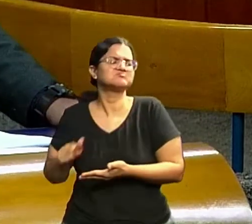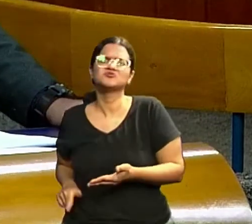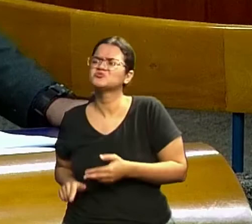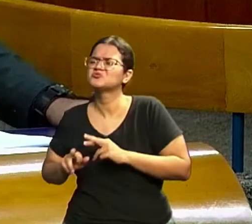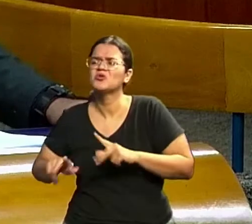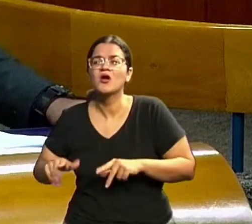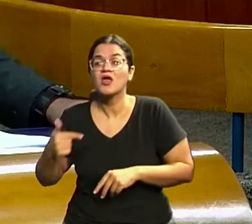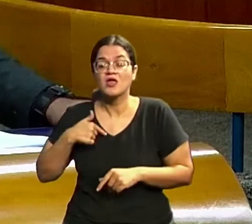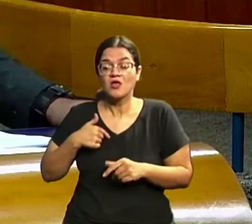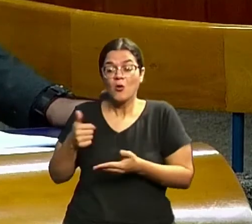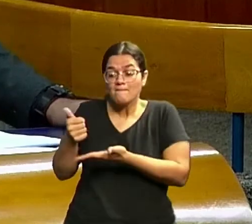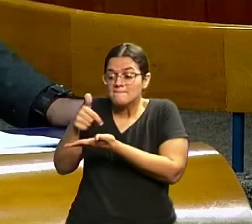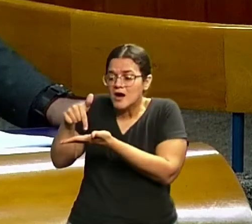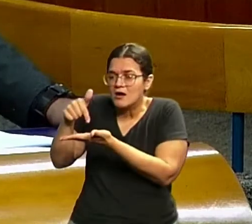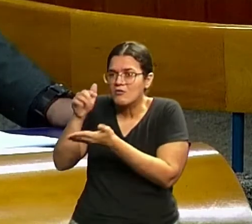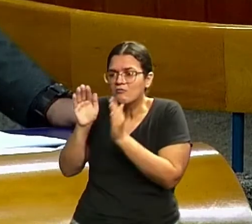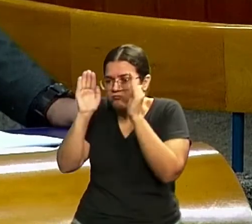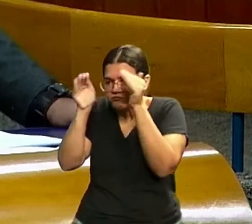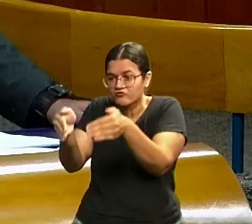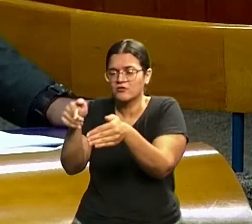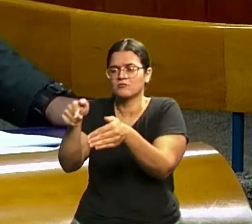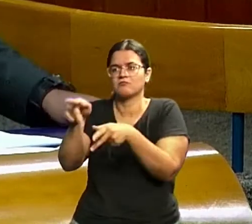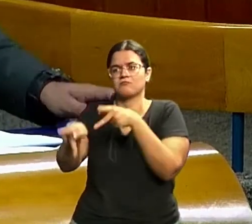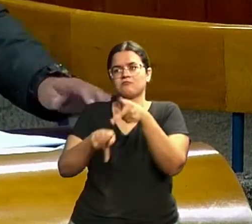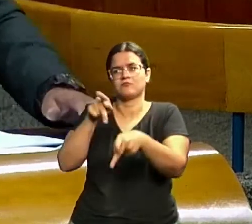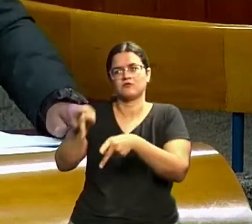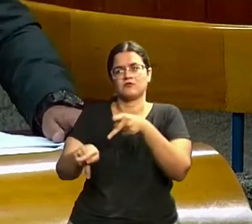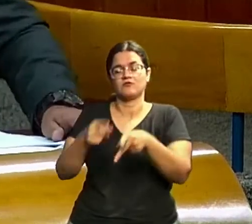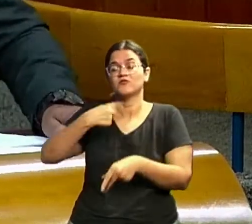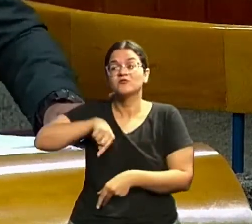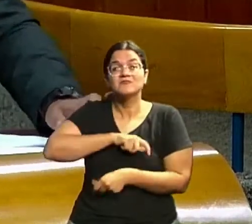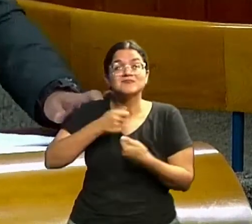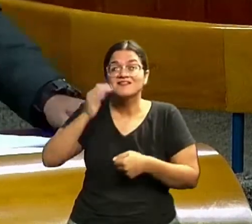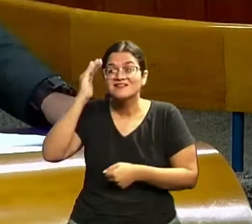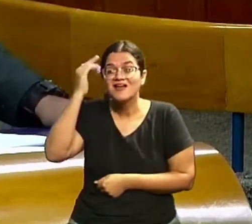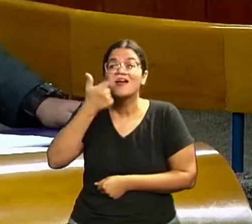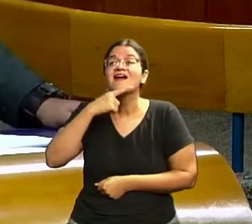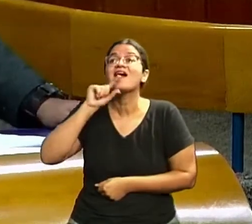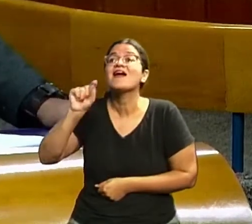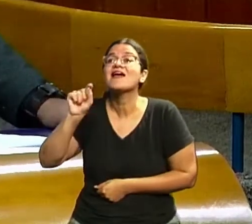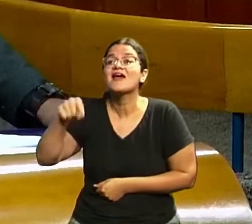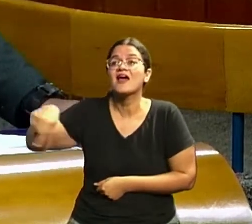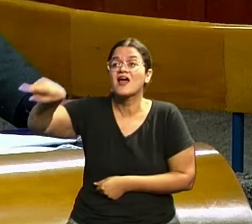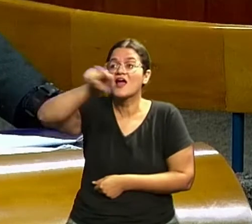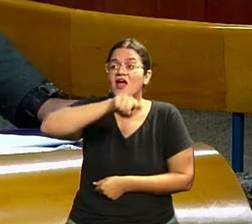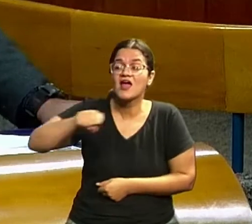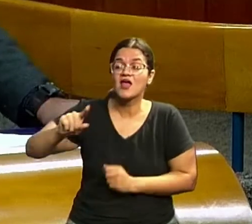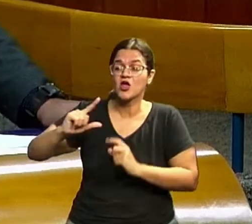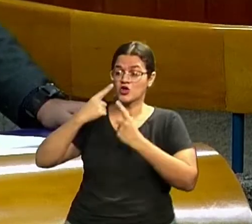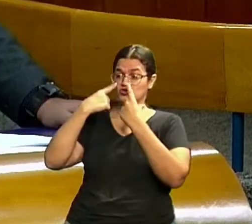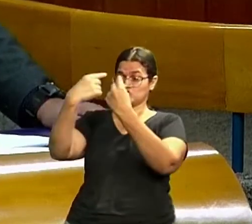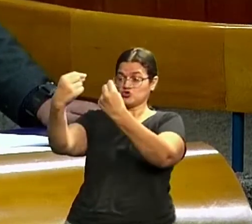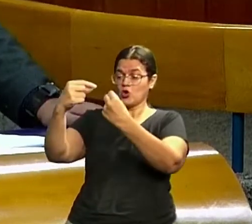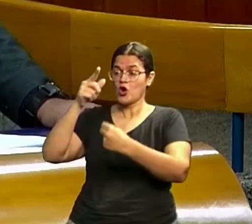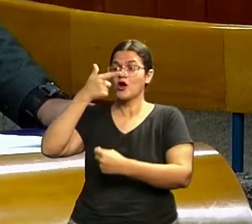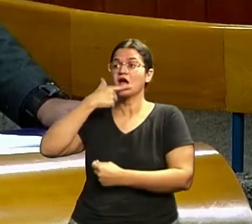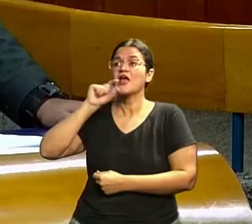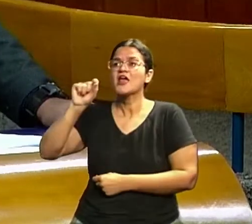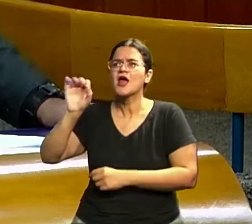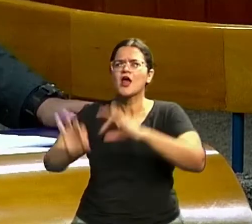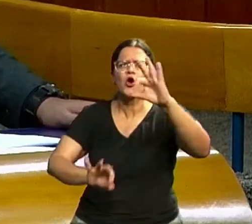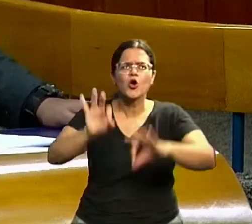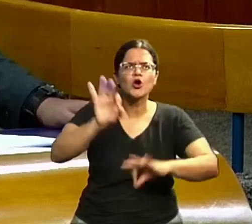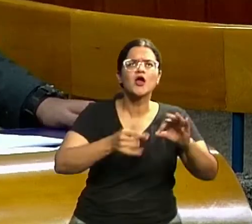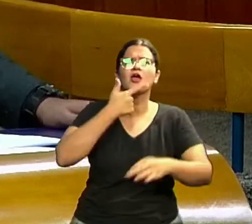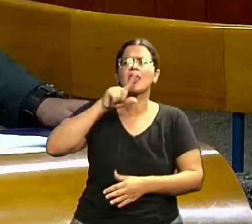governista. Eu sou vereador da base do povo. Porque a gente tem que entender que quem banca toda a estrutura de poder do